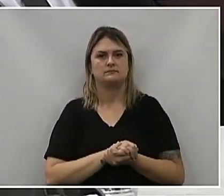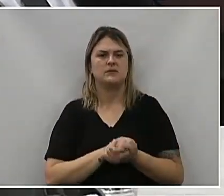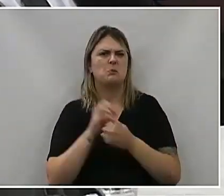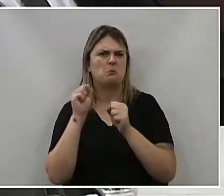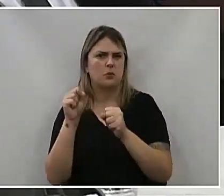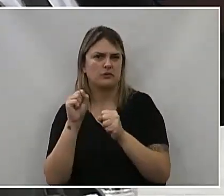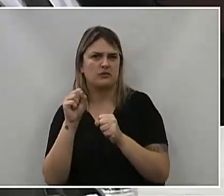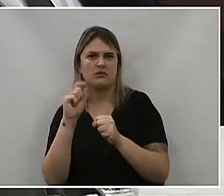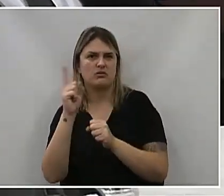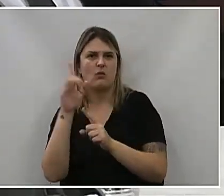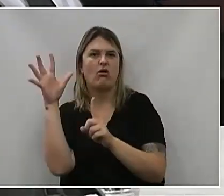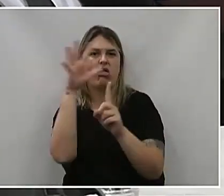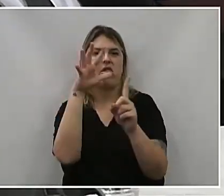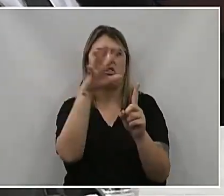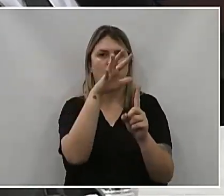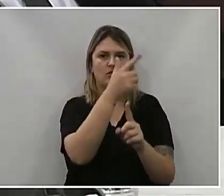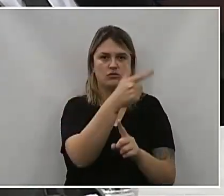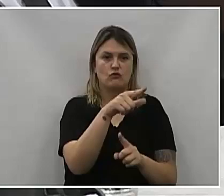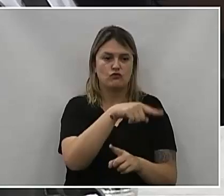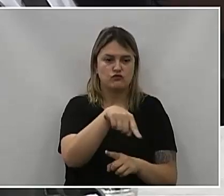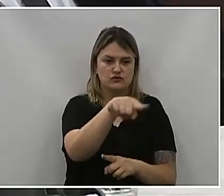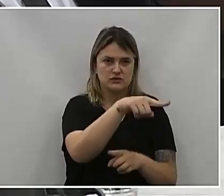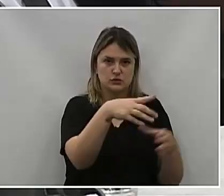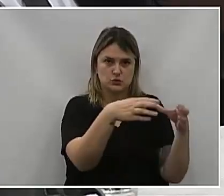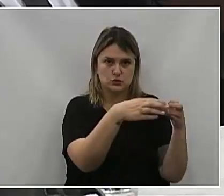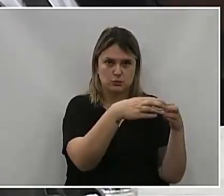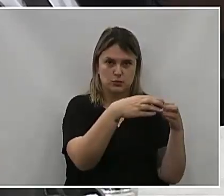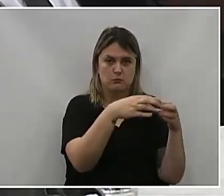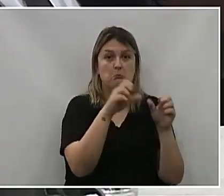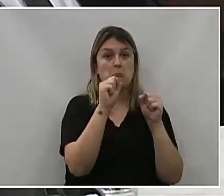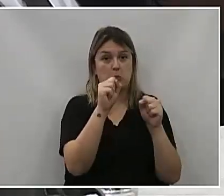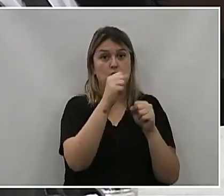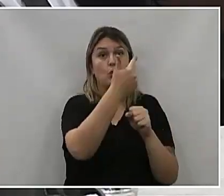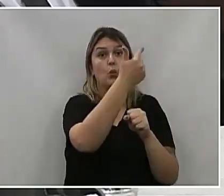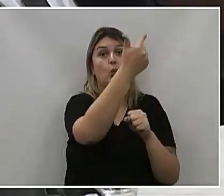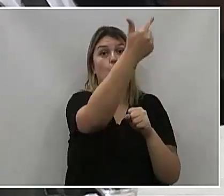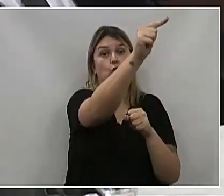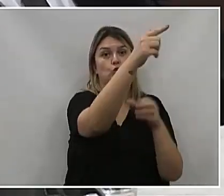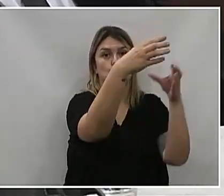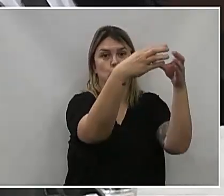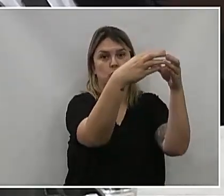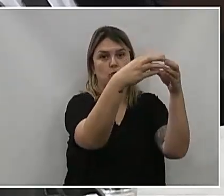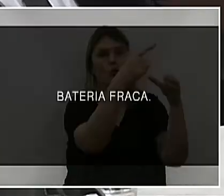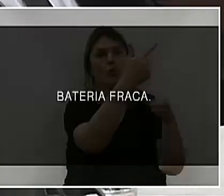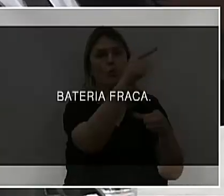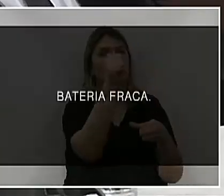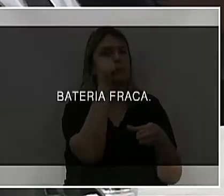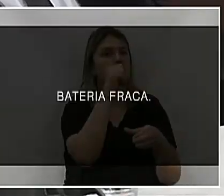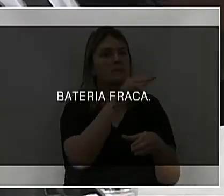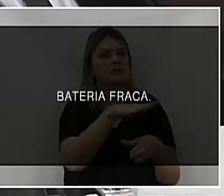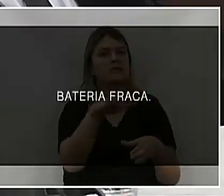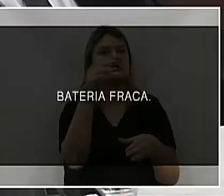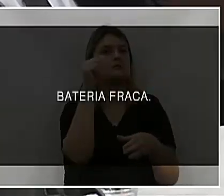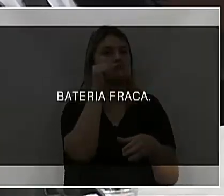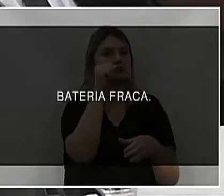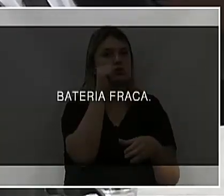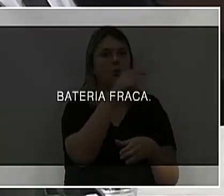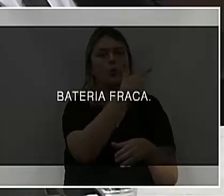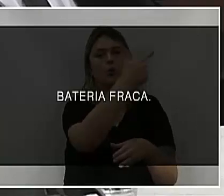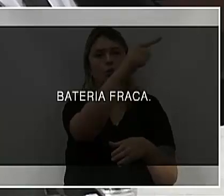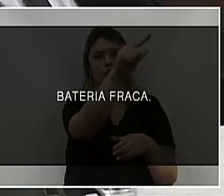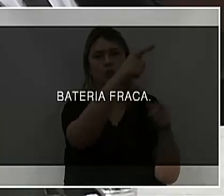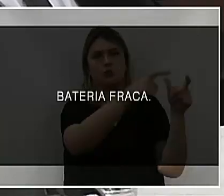Ele pode não assediar novamente vocês, mas pode assediar outras meninas e mulheres em